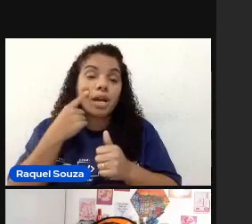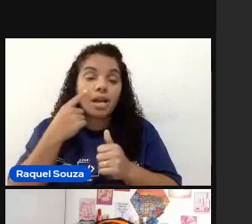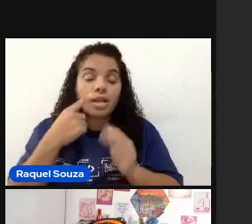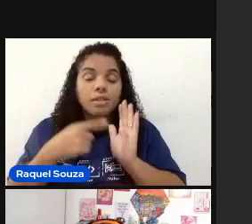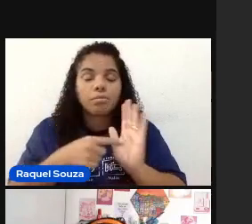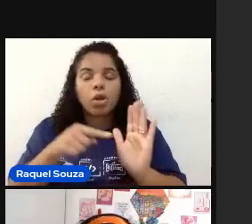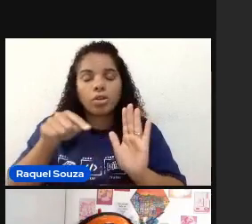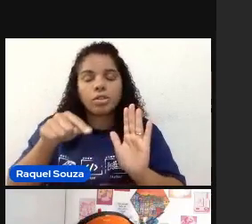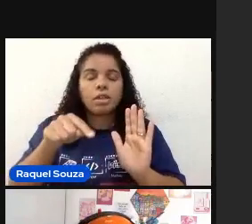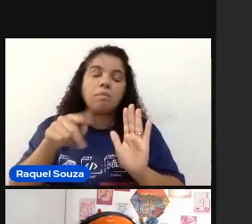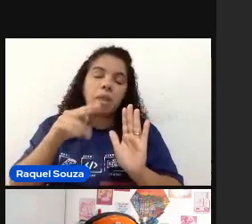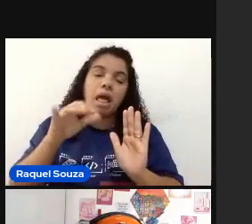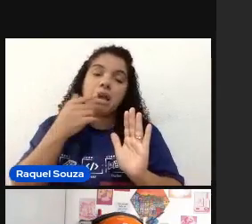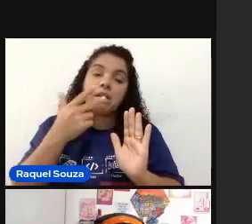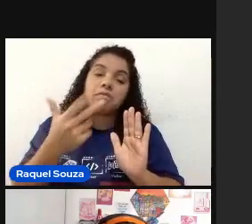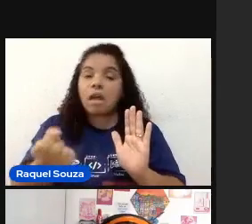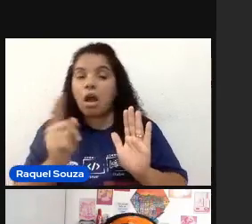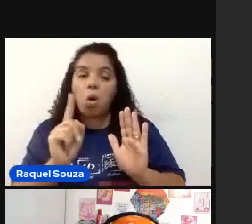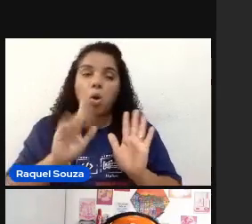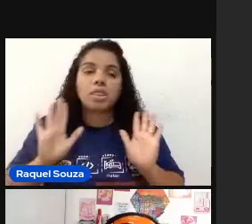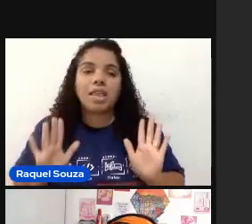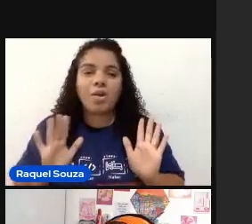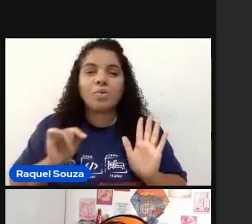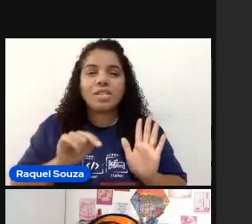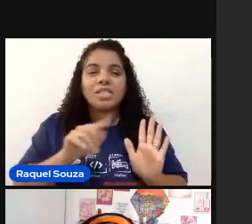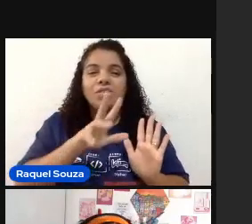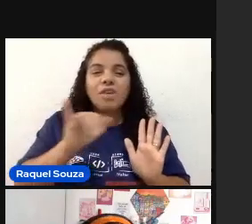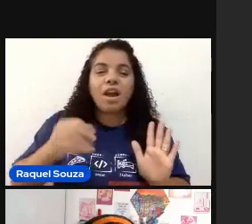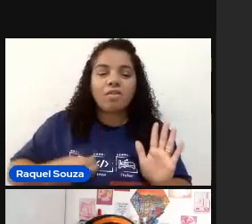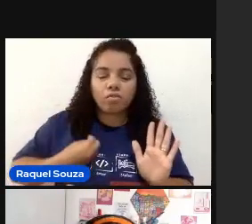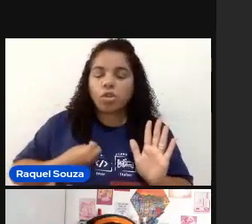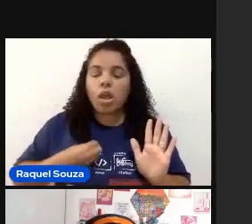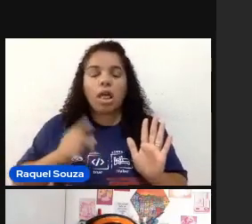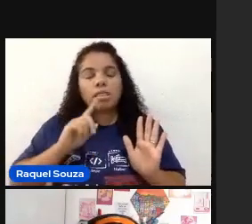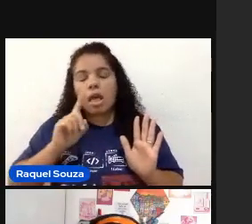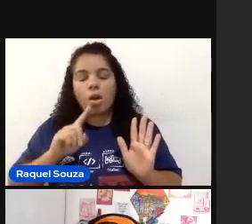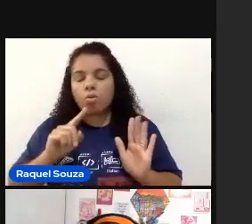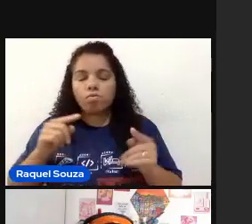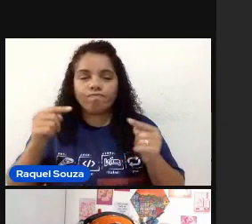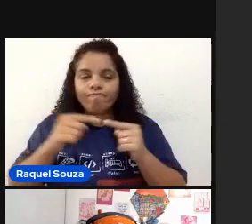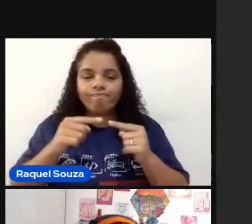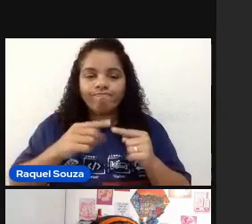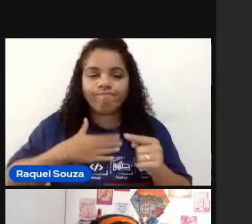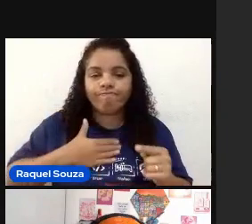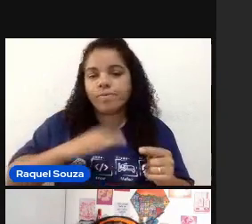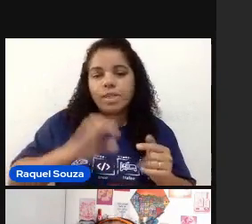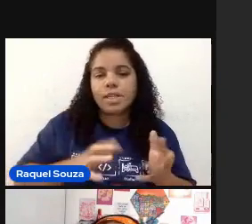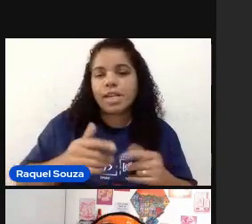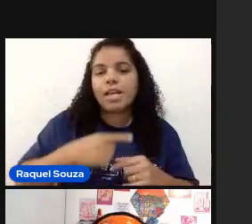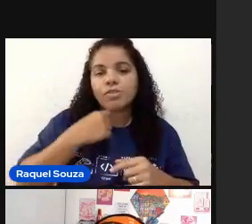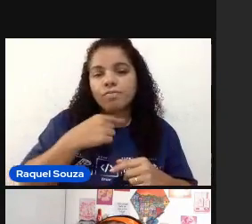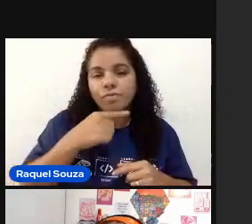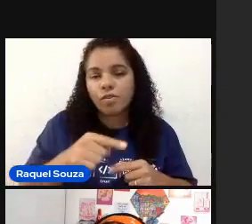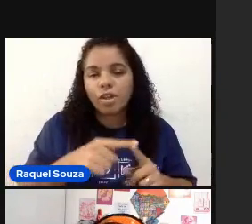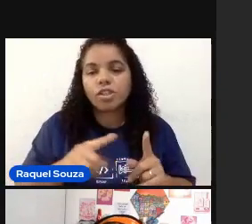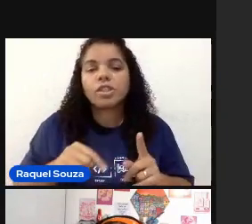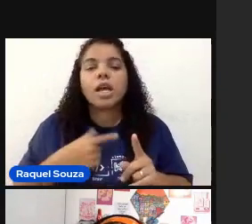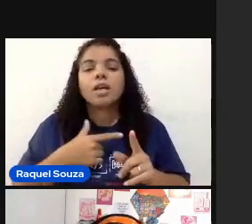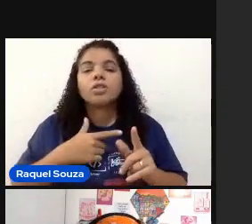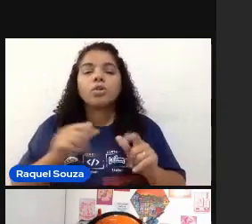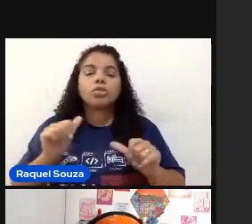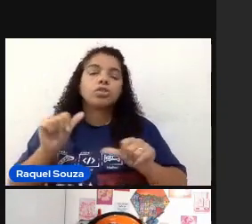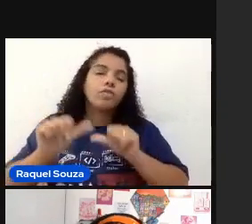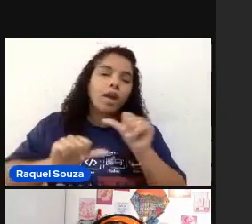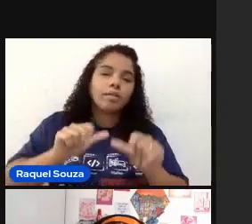ele diz, vai fazendo sentido para mim, isso aqui vai funcionar, não, isso aqui baseado na minha clientela não vai, e aí a gente vai remontando